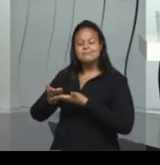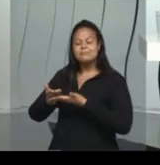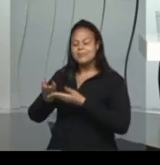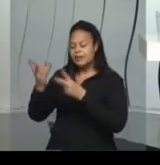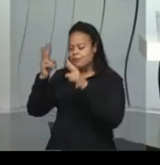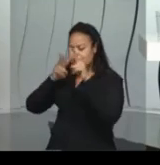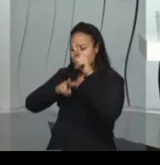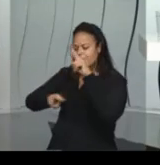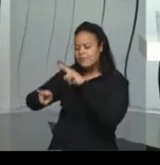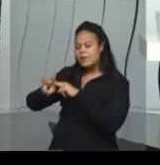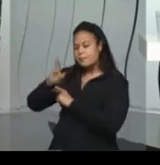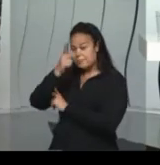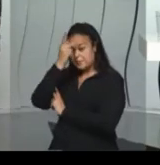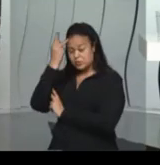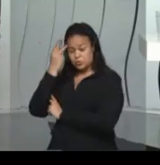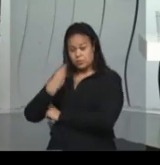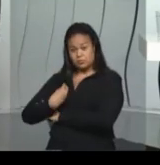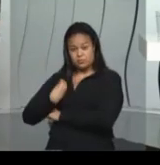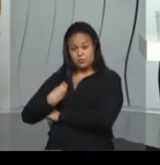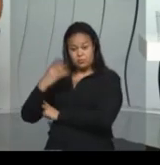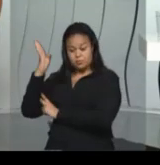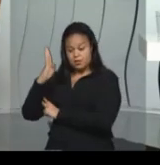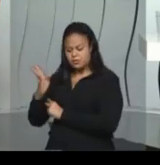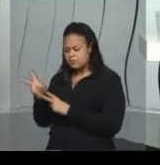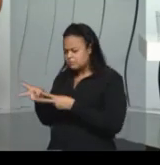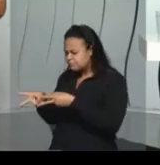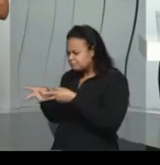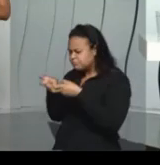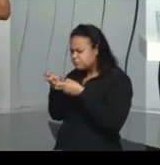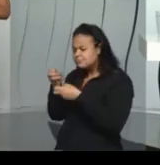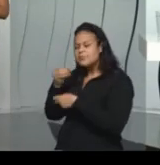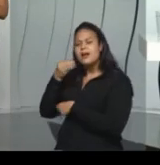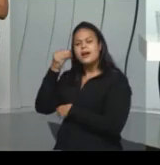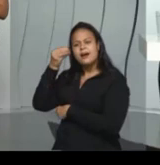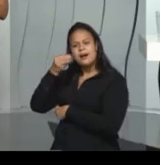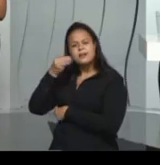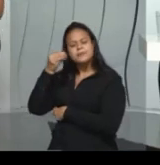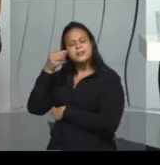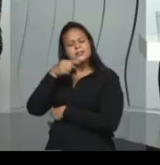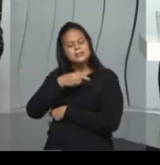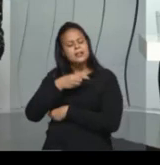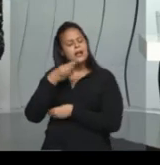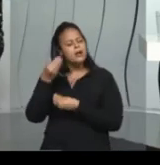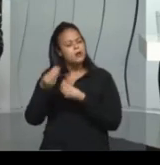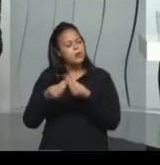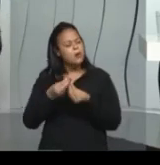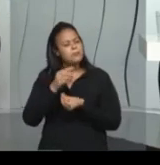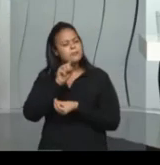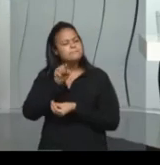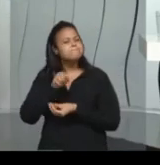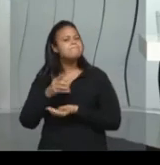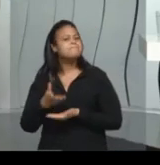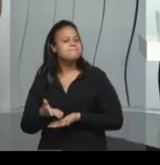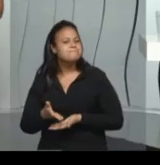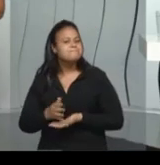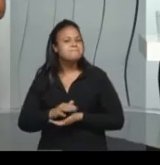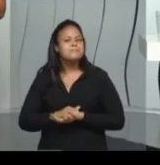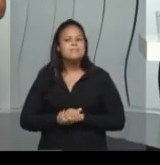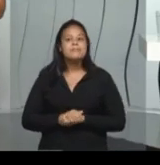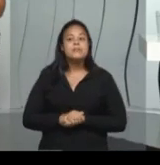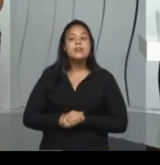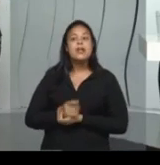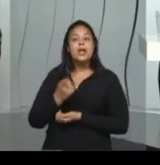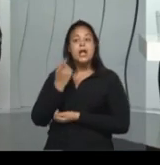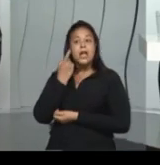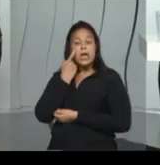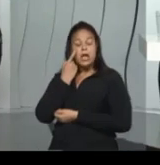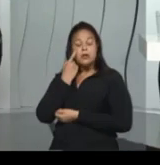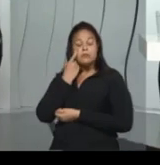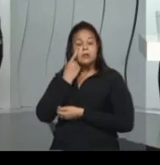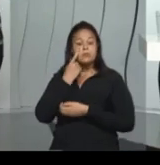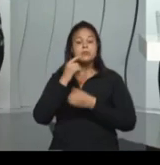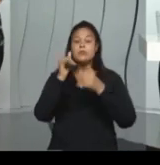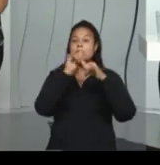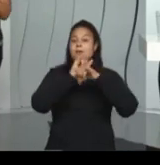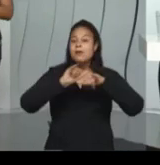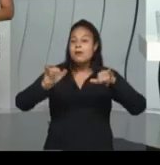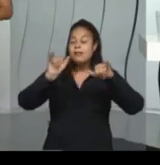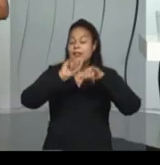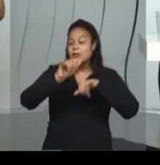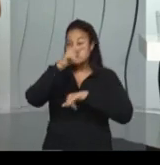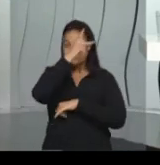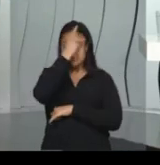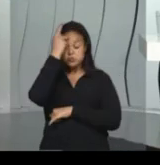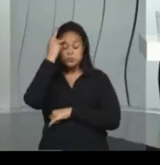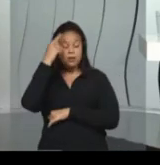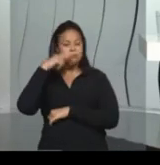gente. Bom, como nós vimos, né, o relato pessoal, ele tem uma